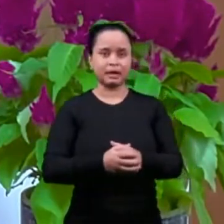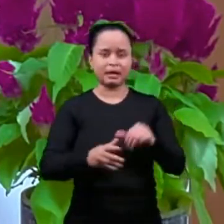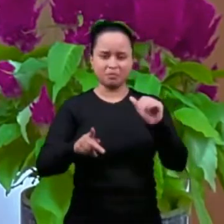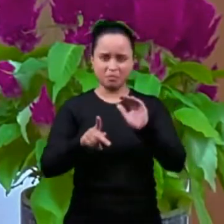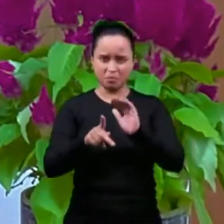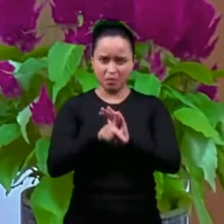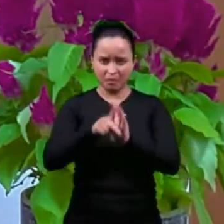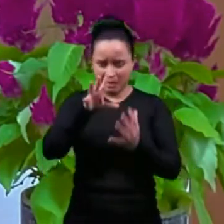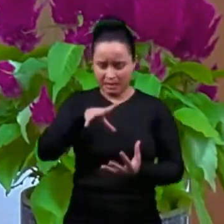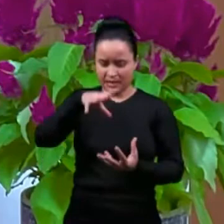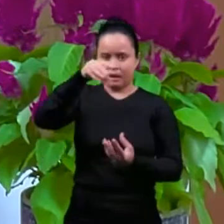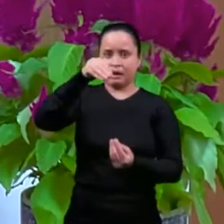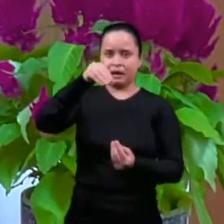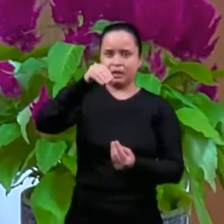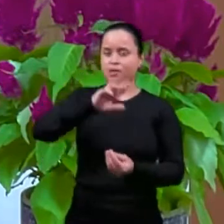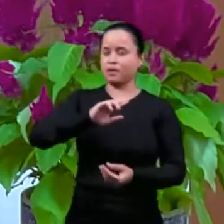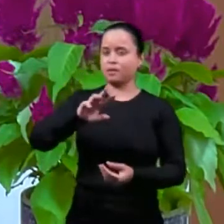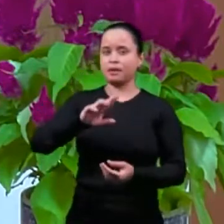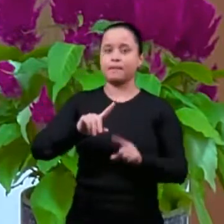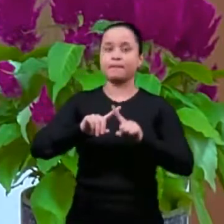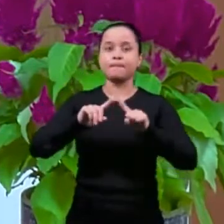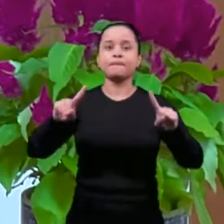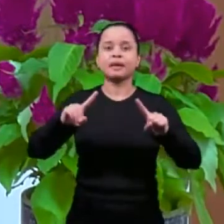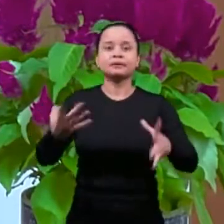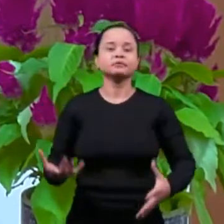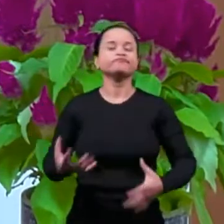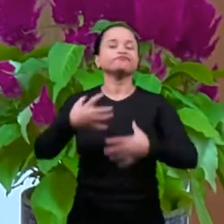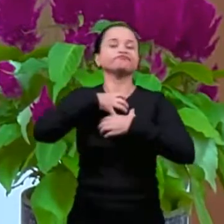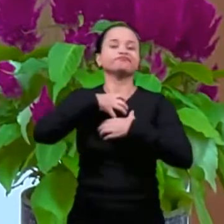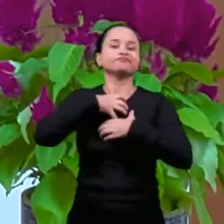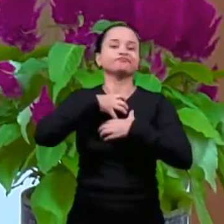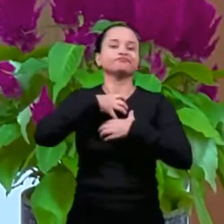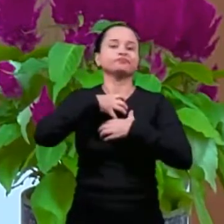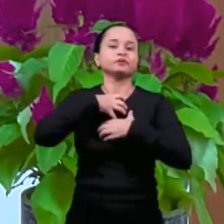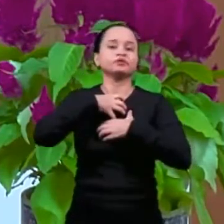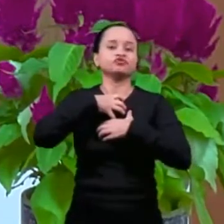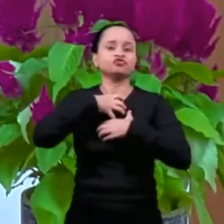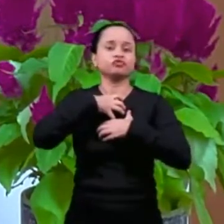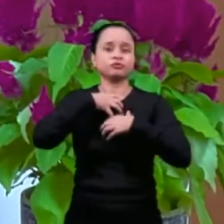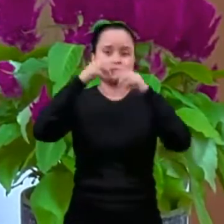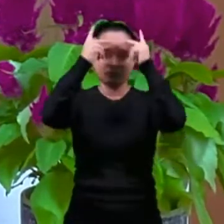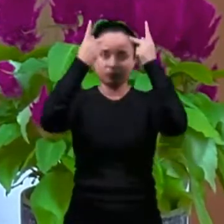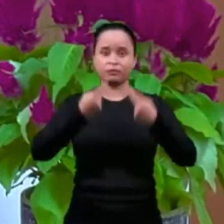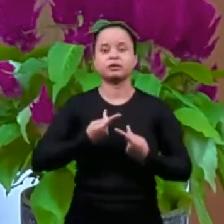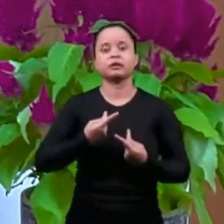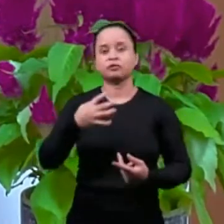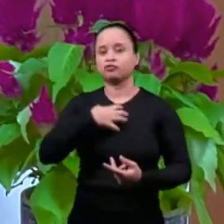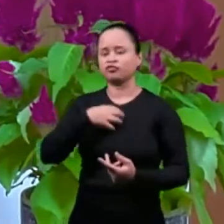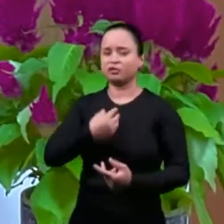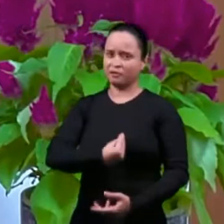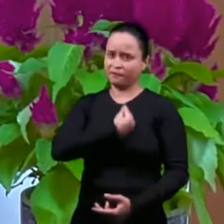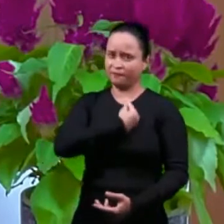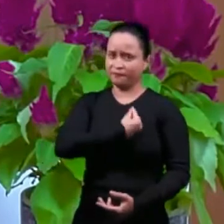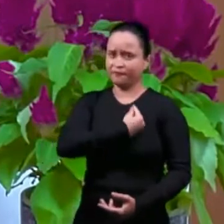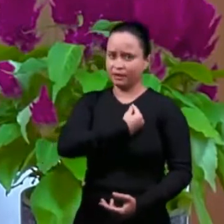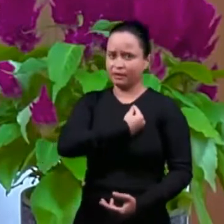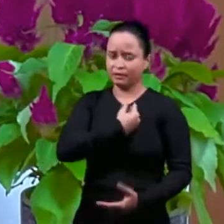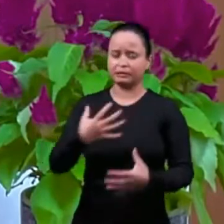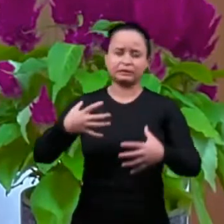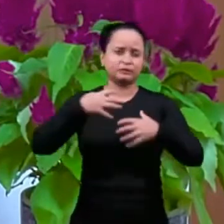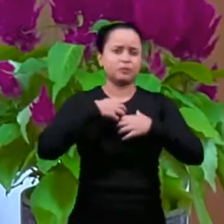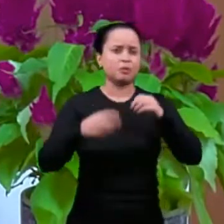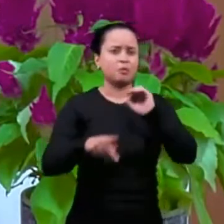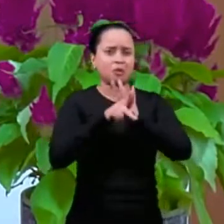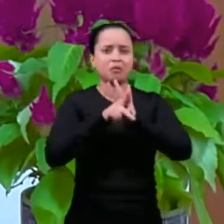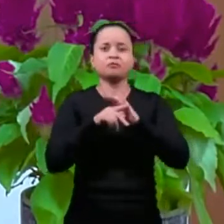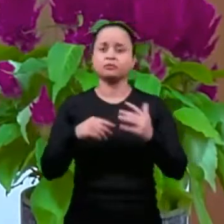espiritual, mas era da própria reação do homem, da sua forma de viver, dos seus sentimentos.